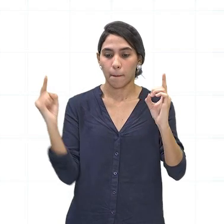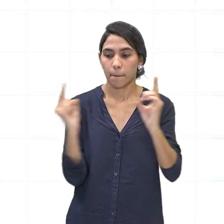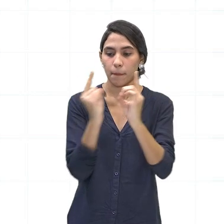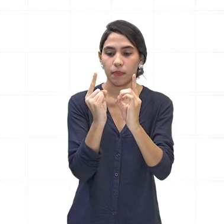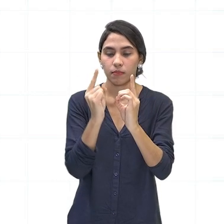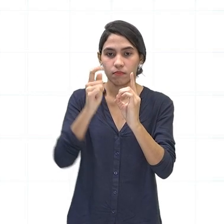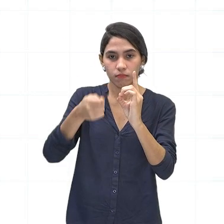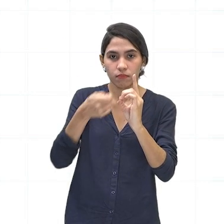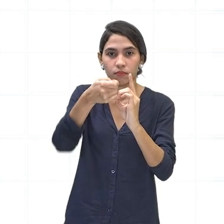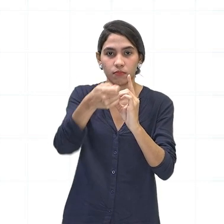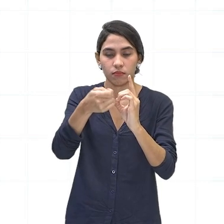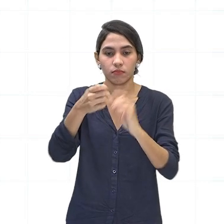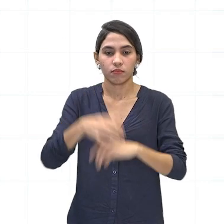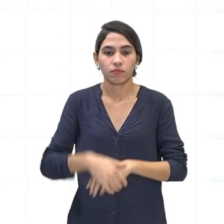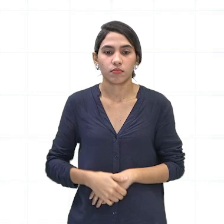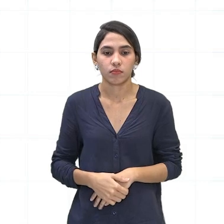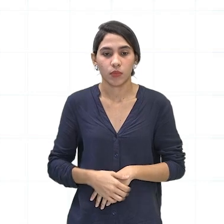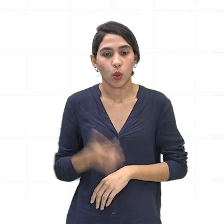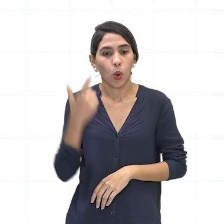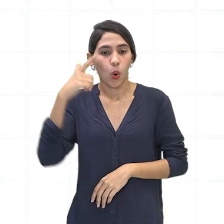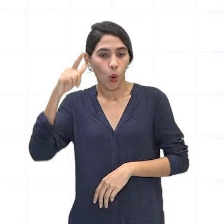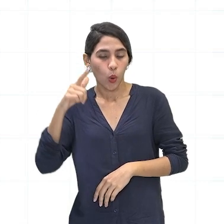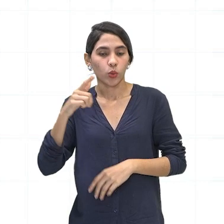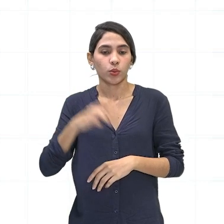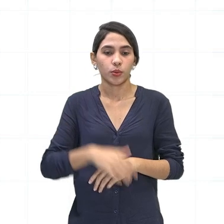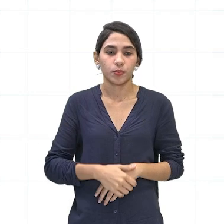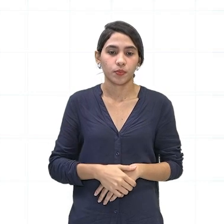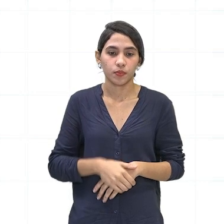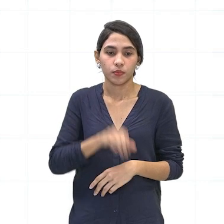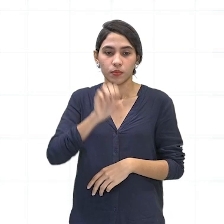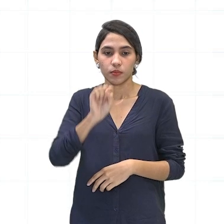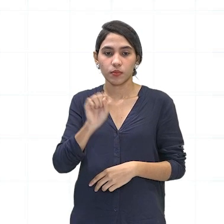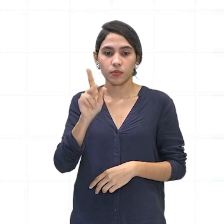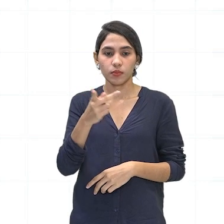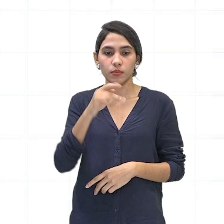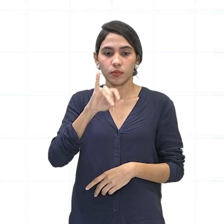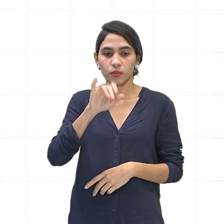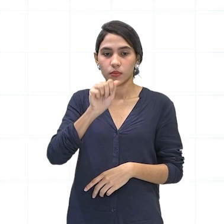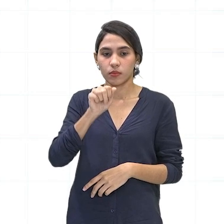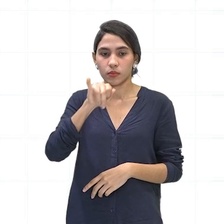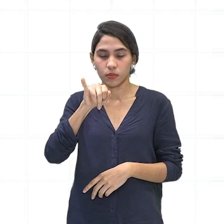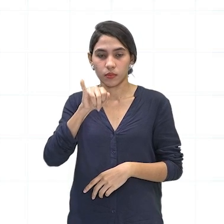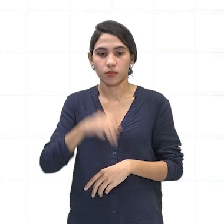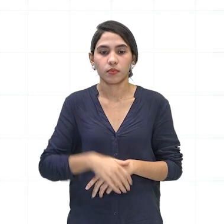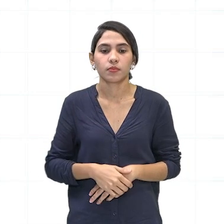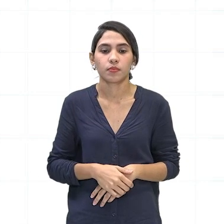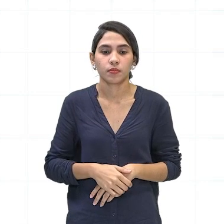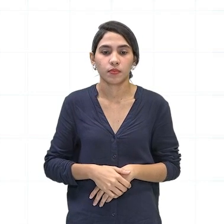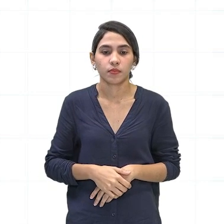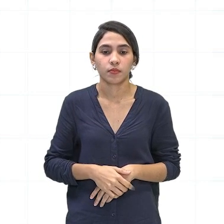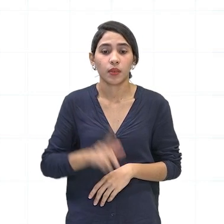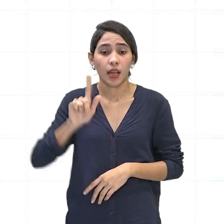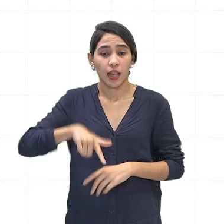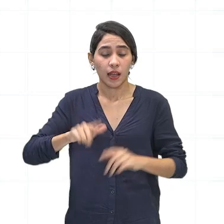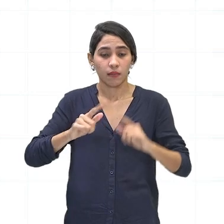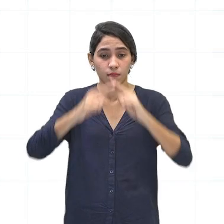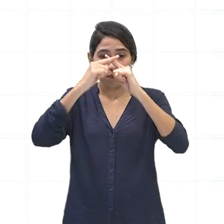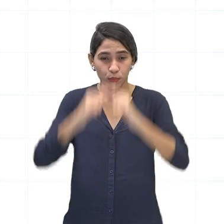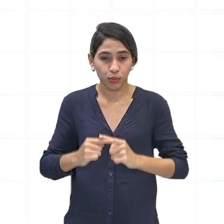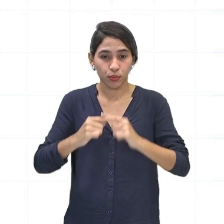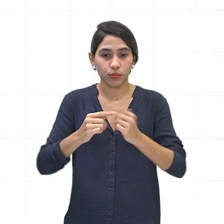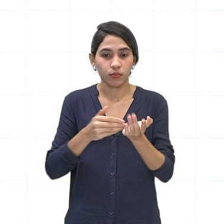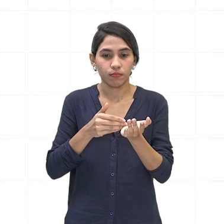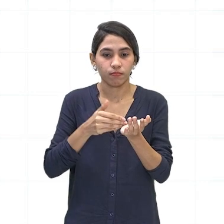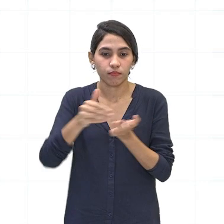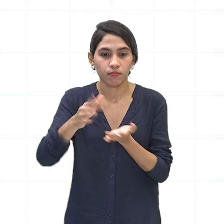kendoka. Outro pilar do Kendo é o Shiai, né? O Shiai é a luta